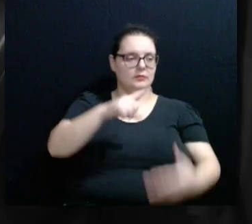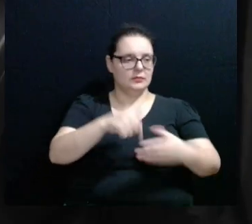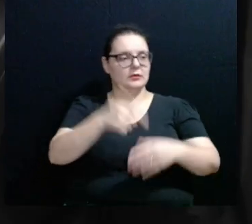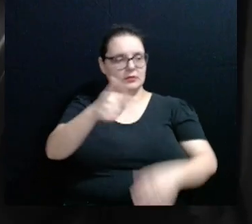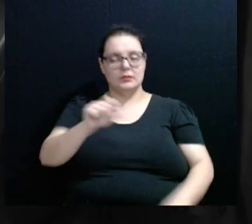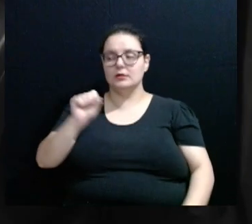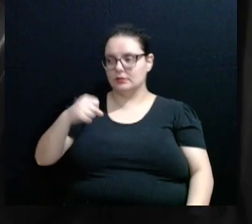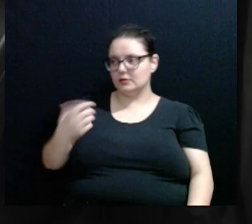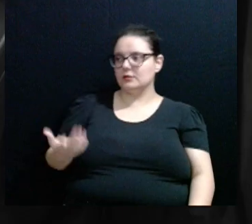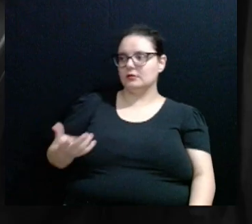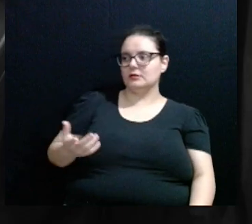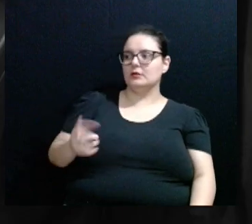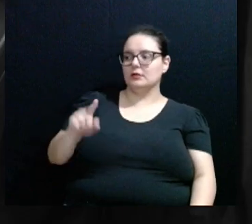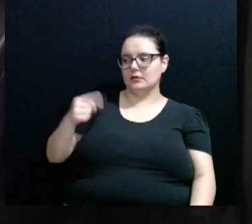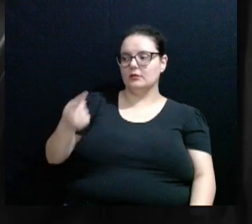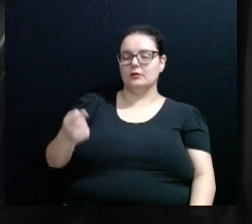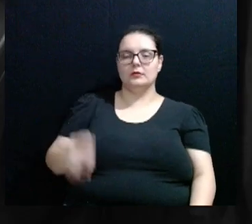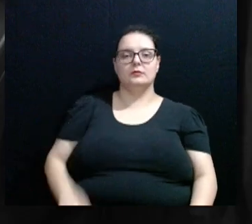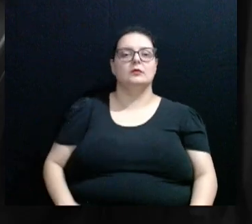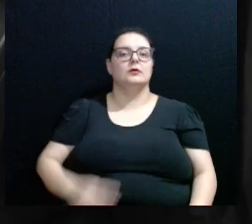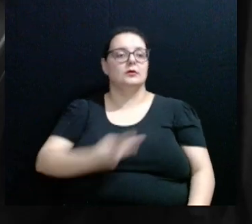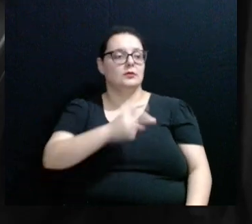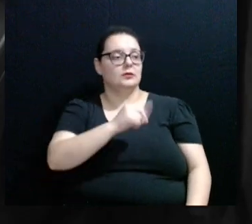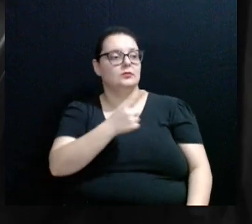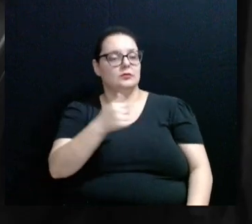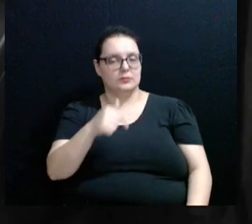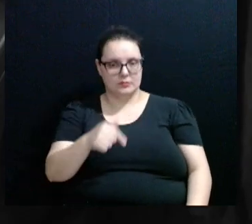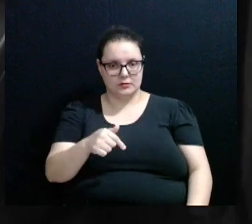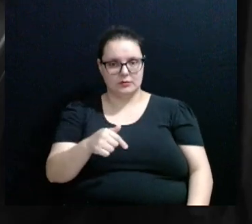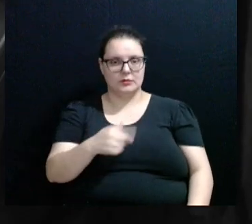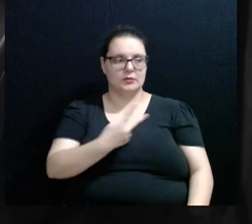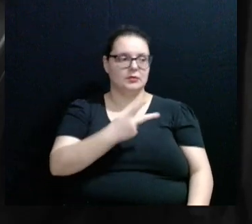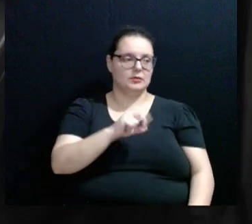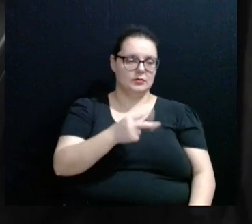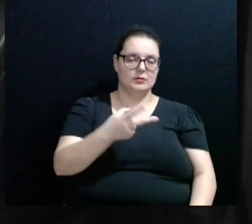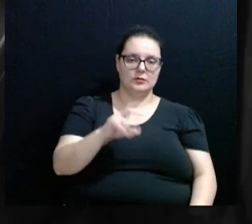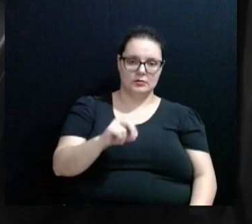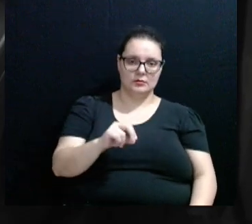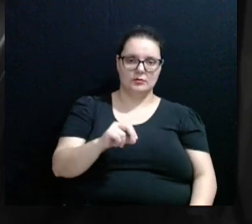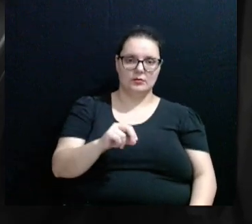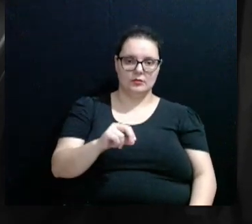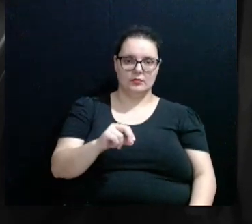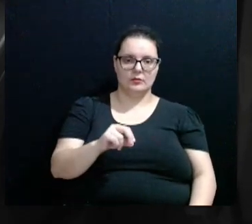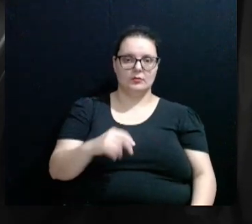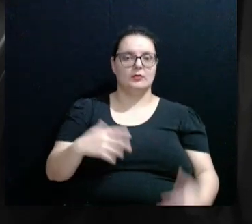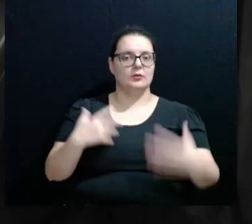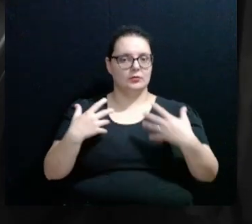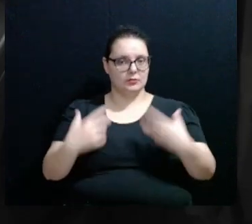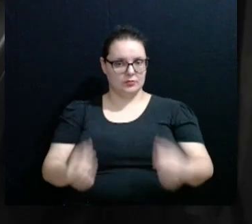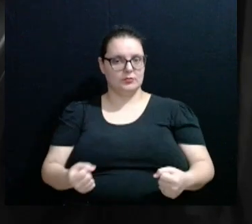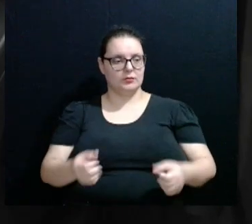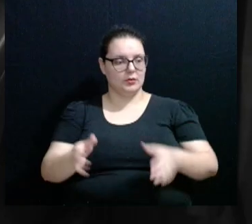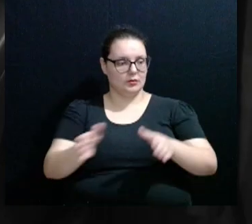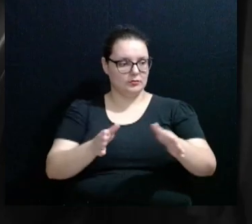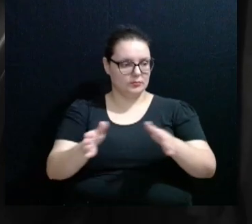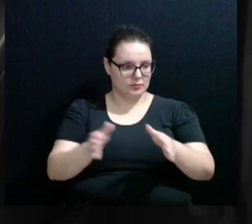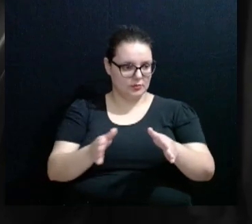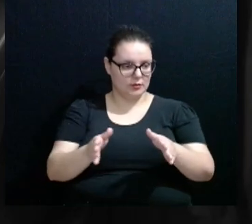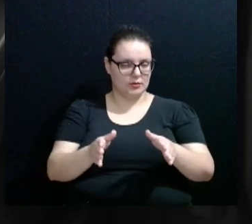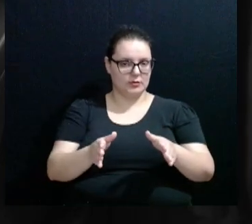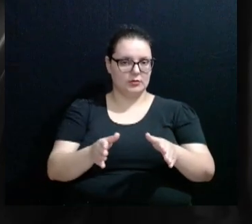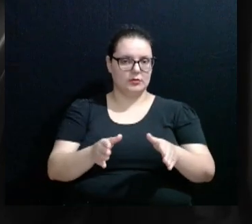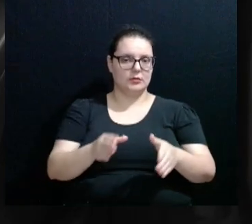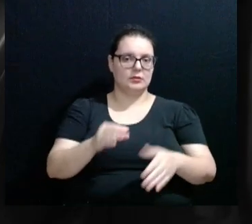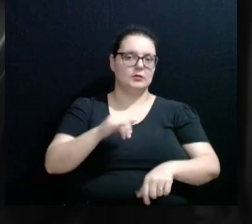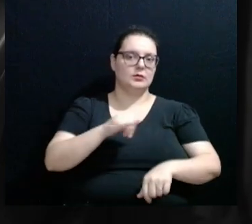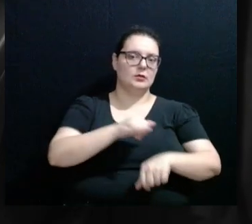depois, em 2017 e 2020, você assume durante um período na ausência na